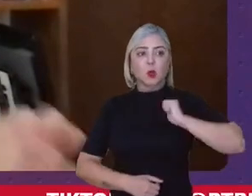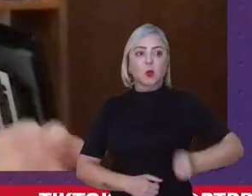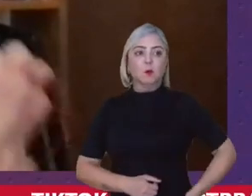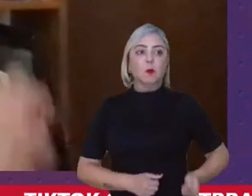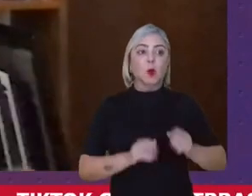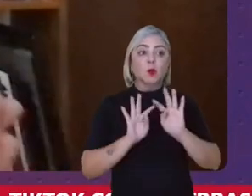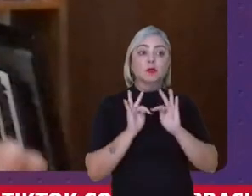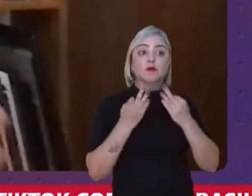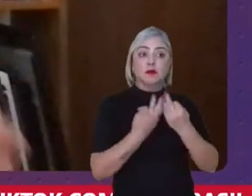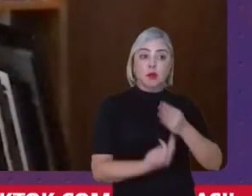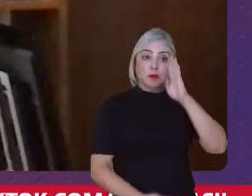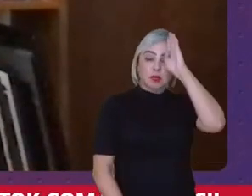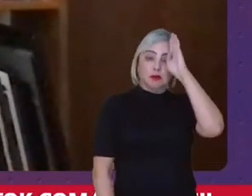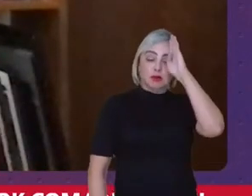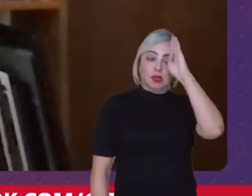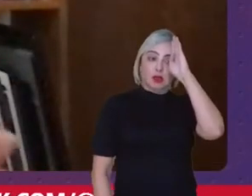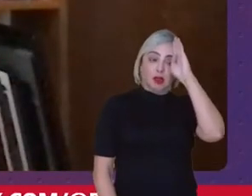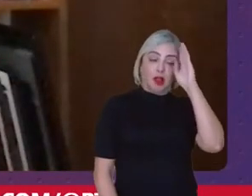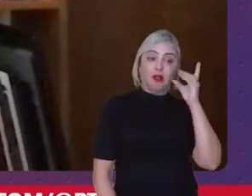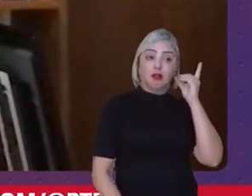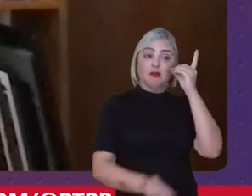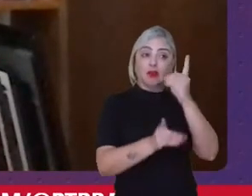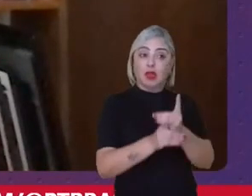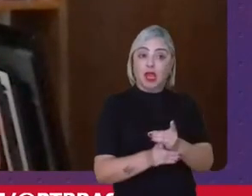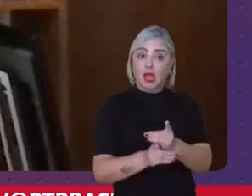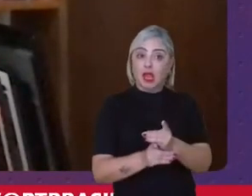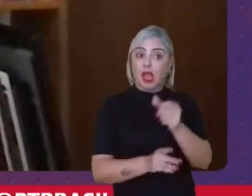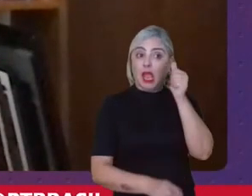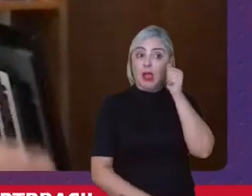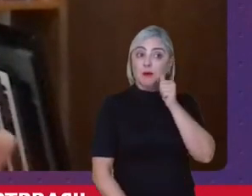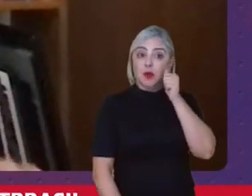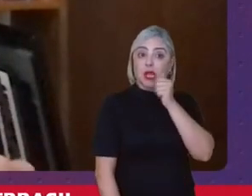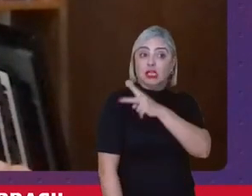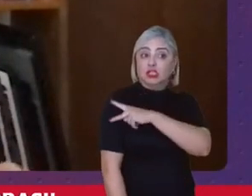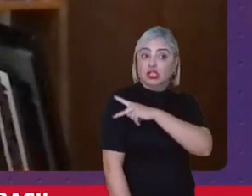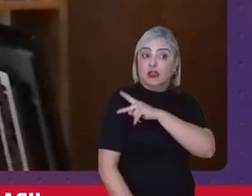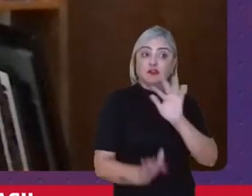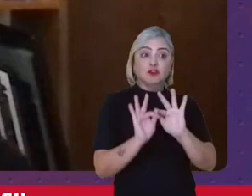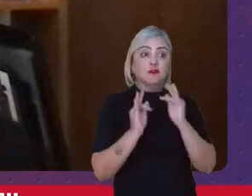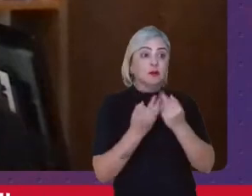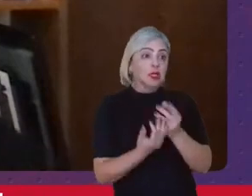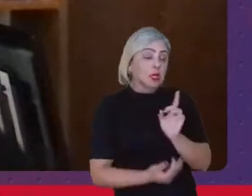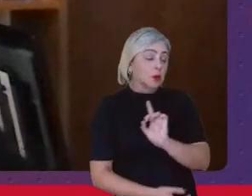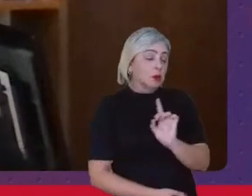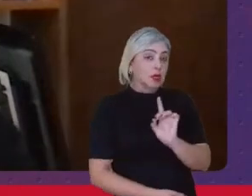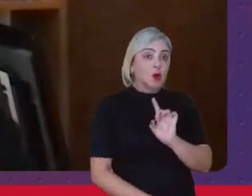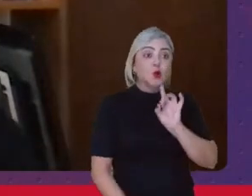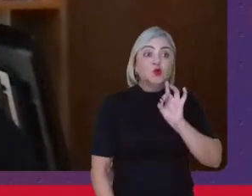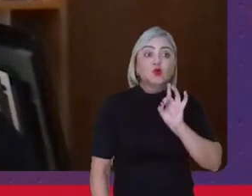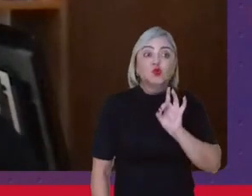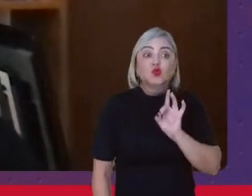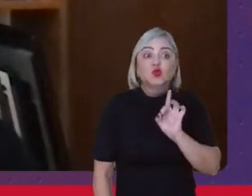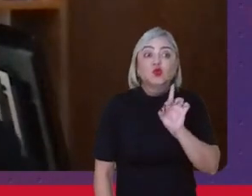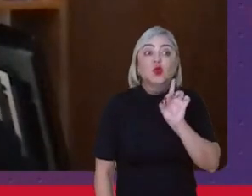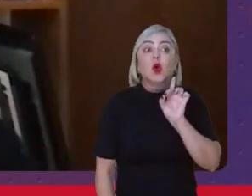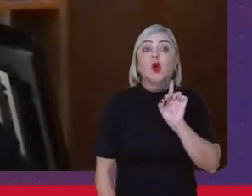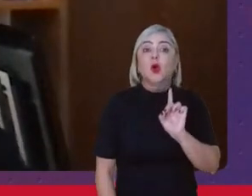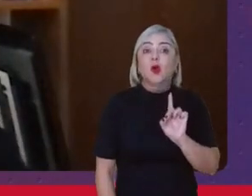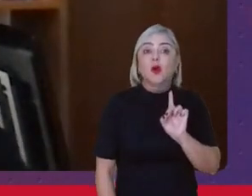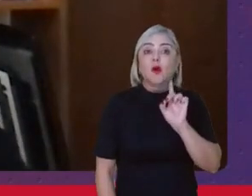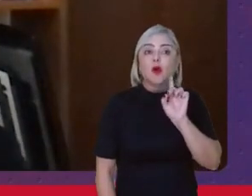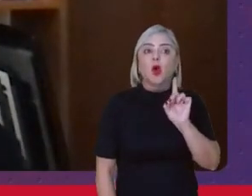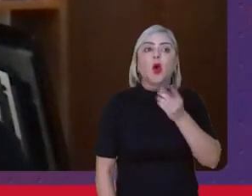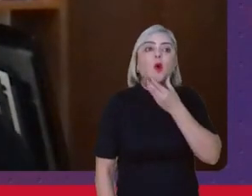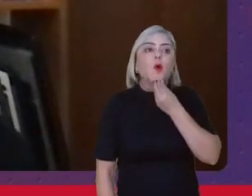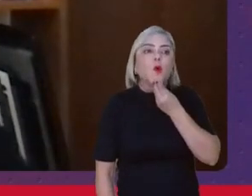Família prioritariamente fosse para as mulheres, sendo chefes de família ou não, só é